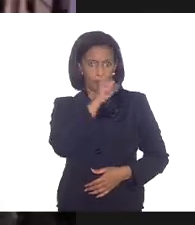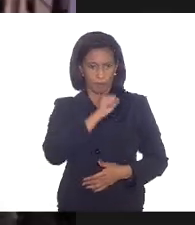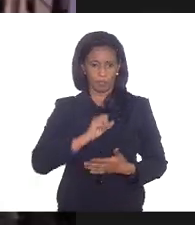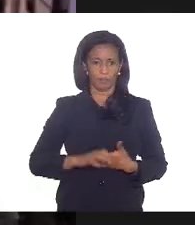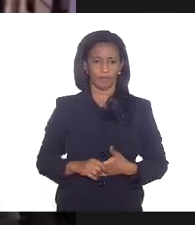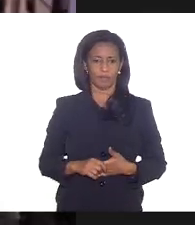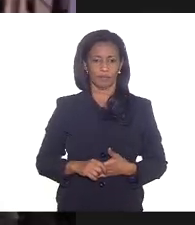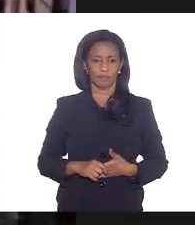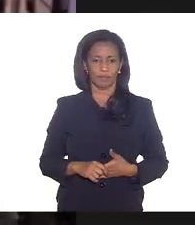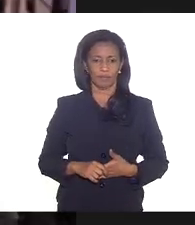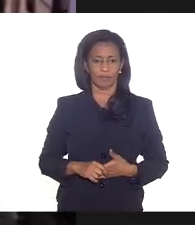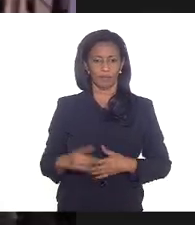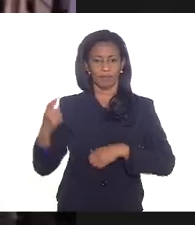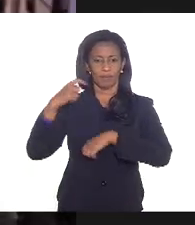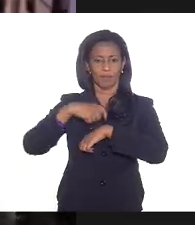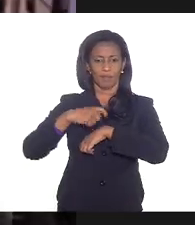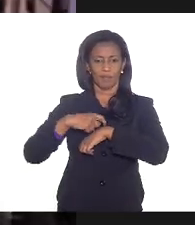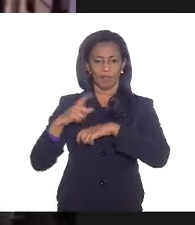e